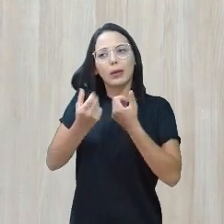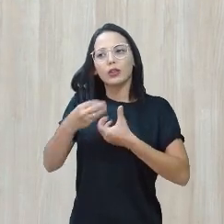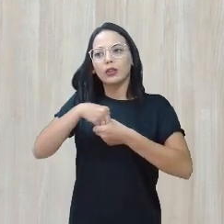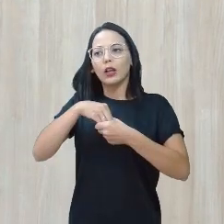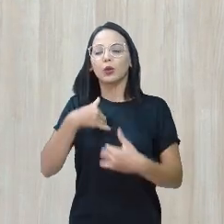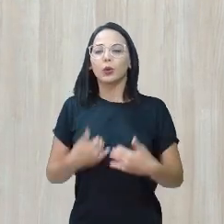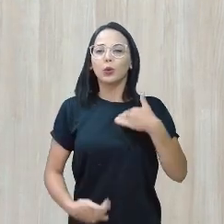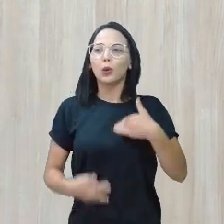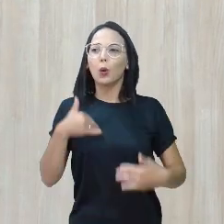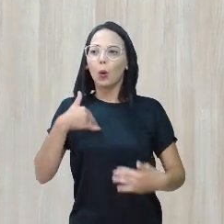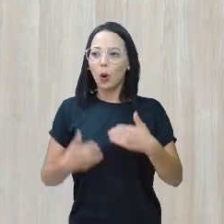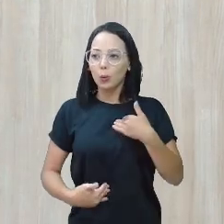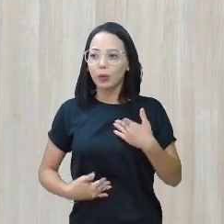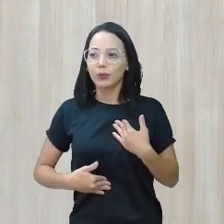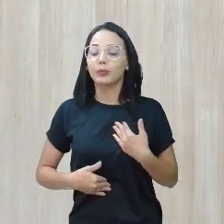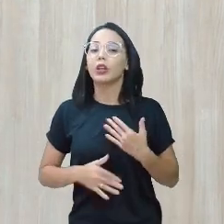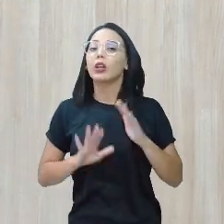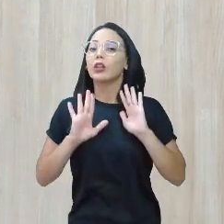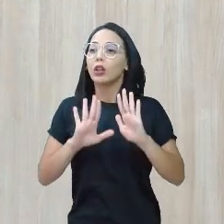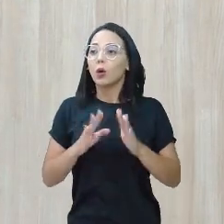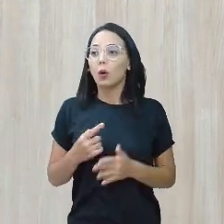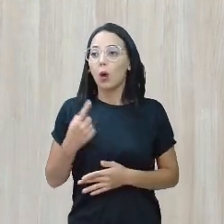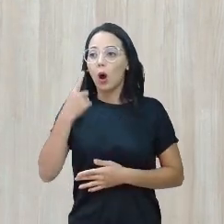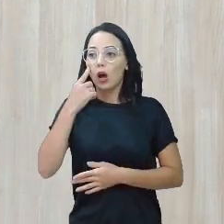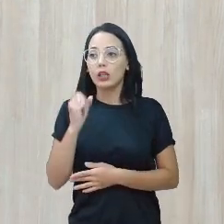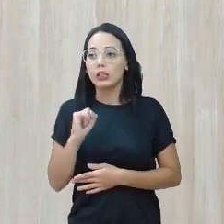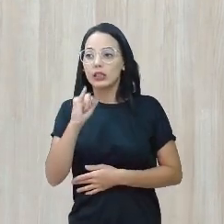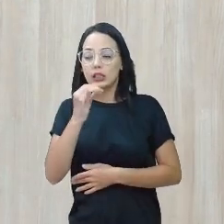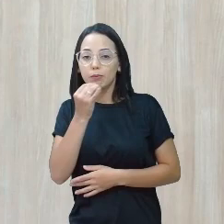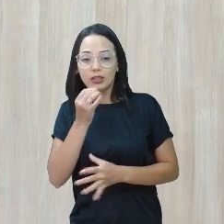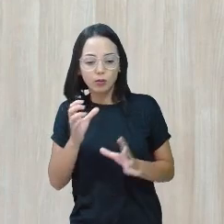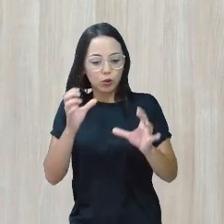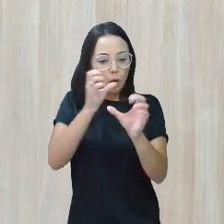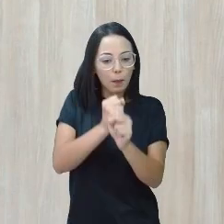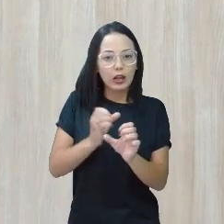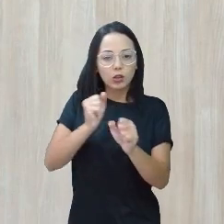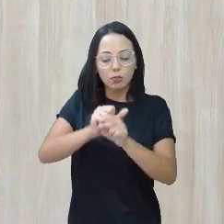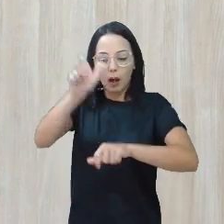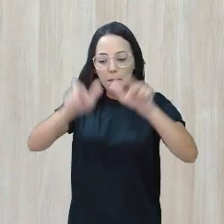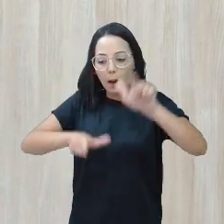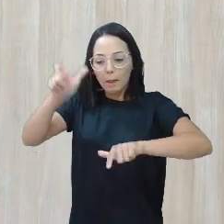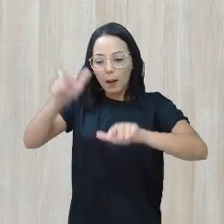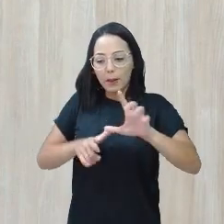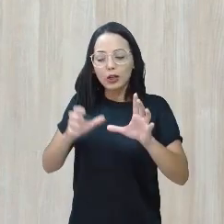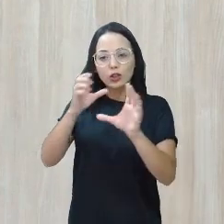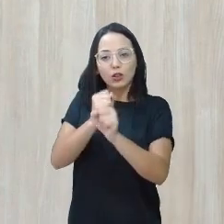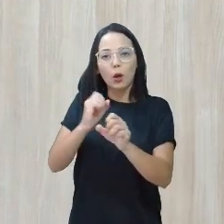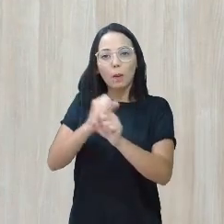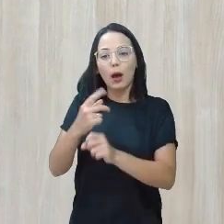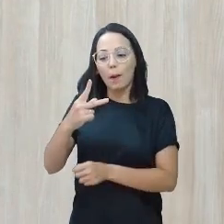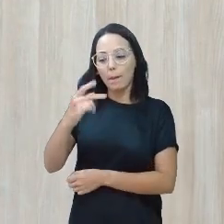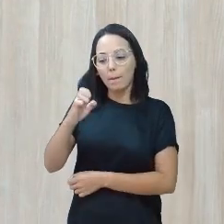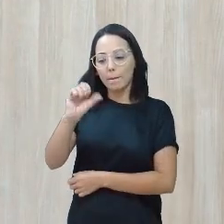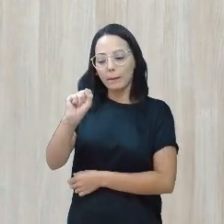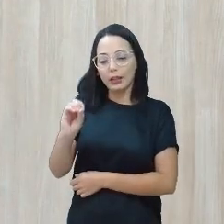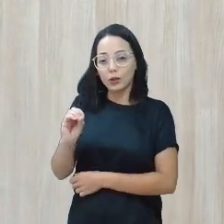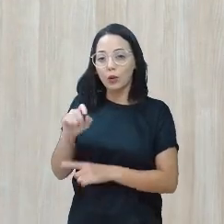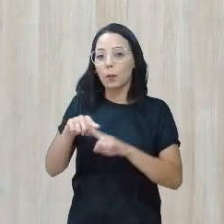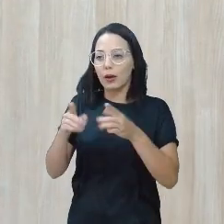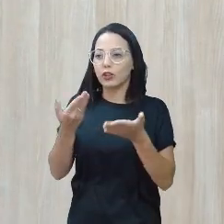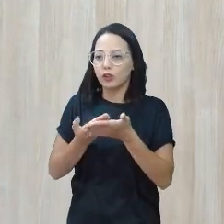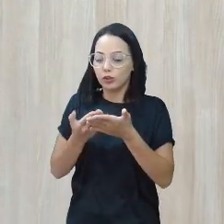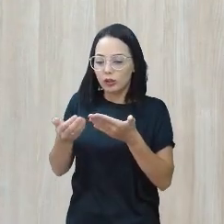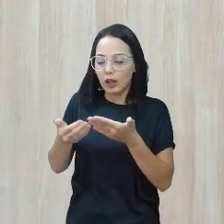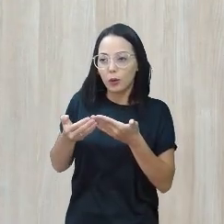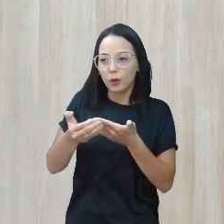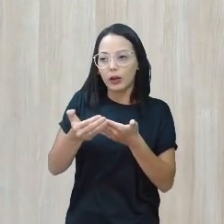está fazendo peso na Terra. Então, se a gente for somar o peso de todo mundo, peso, entre aspas, tá, gente? Mais na frente vocês vão aprender